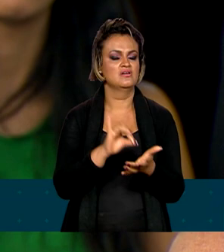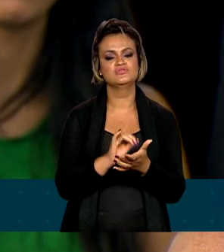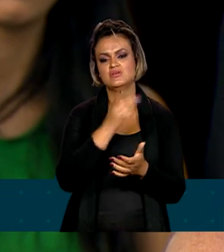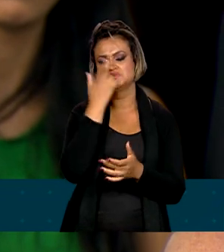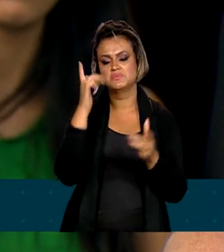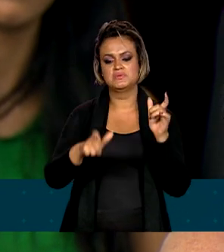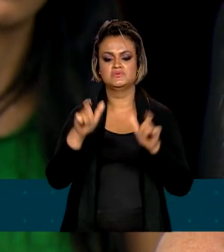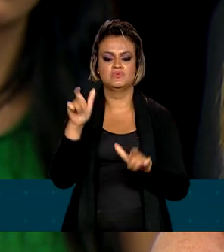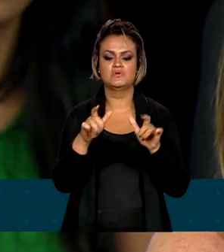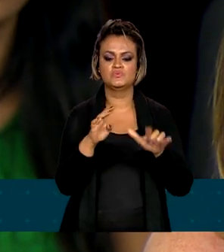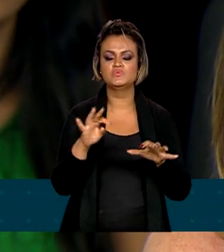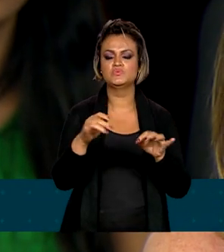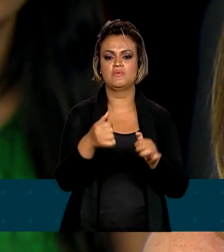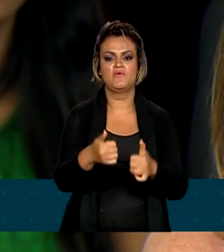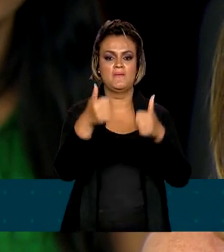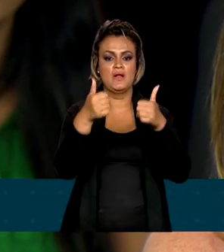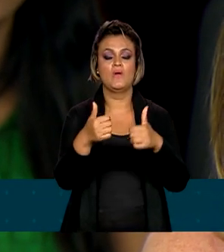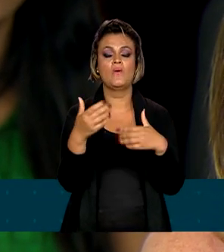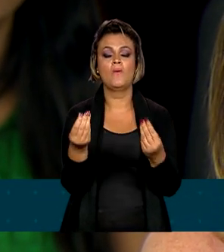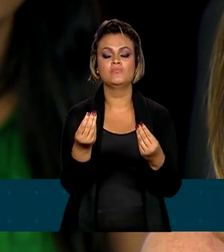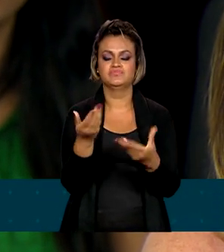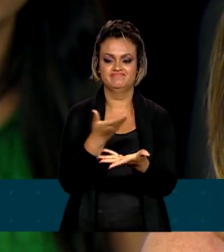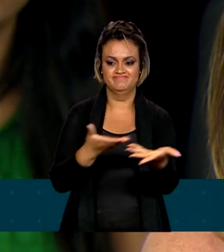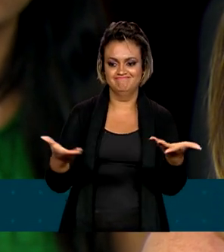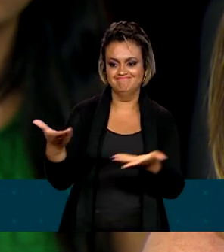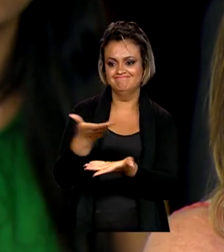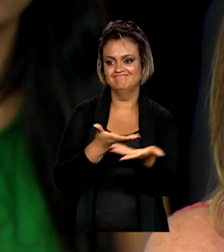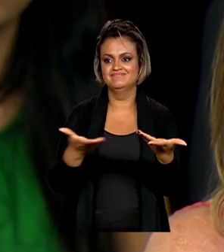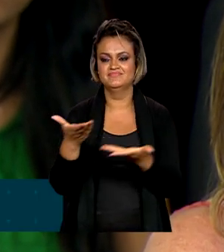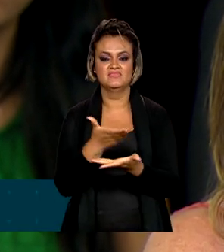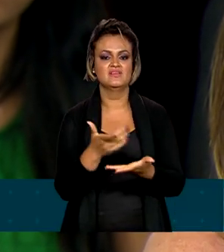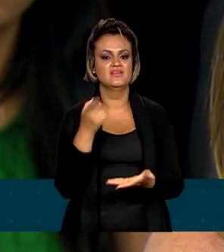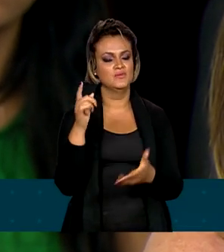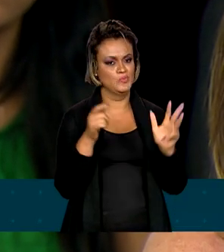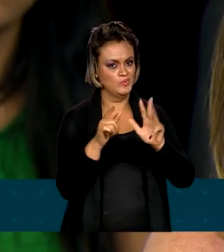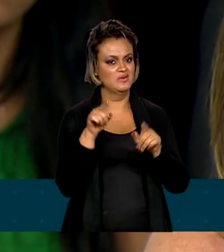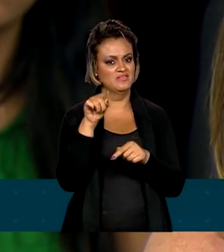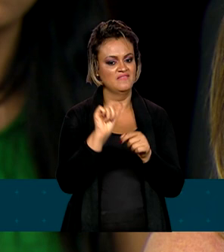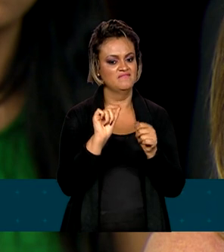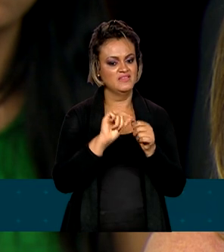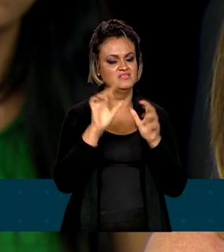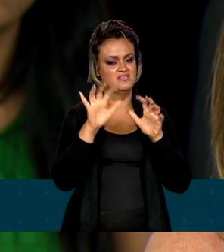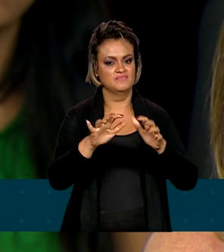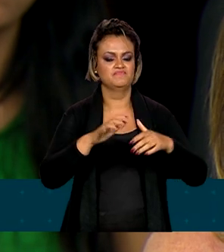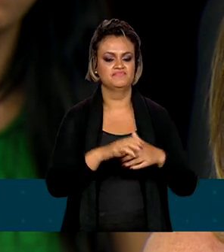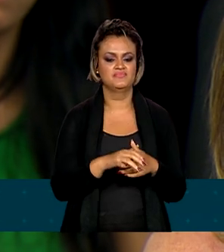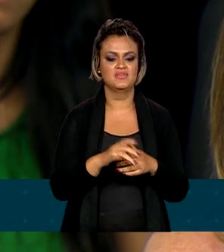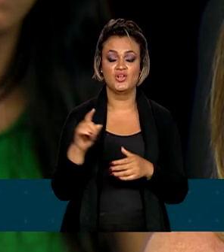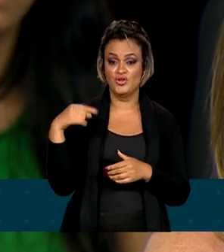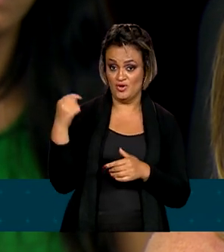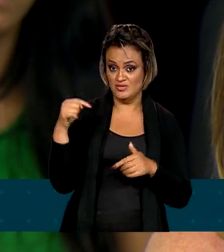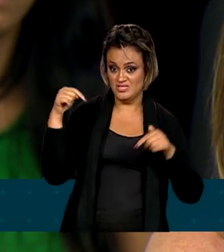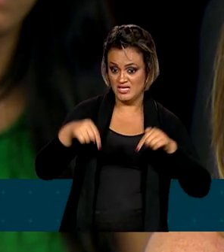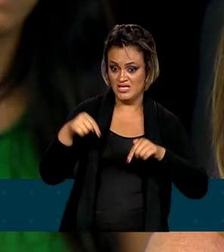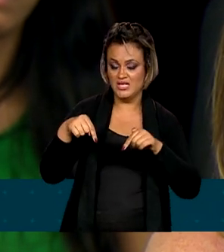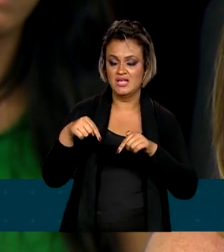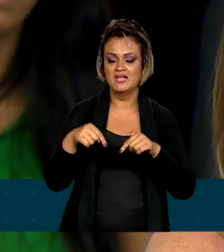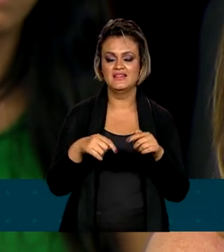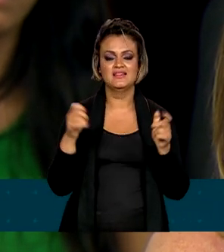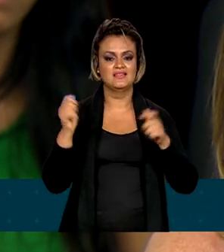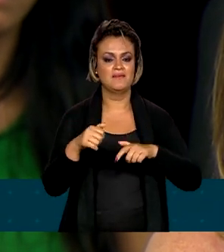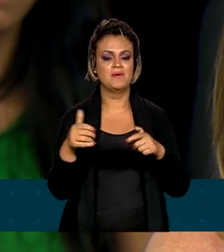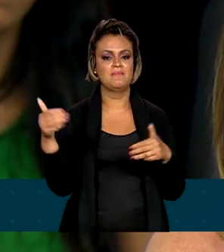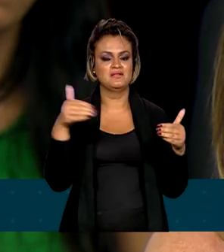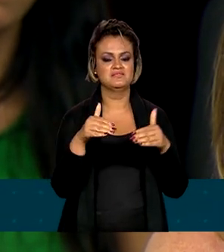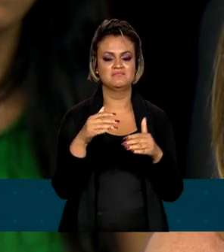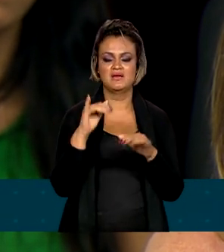pessoas. Tudo funciona melhor quando se tem harmonia. O que o senhor tem feito é isso. A gente aqui podendo fazer parte